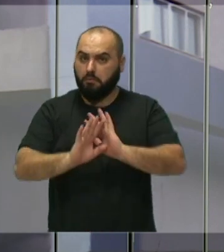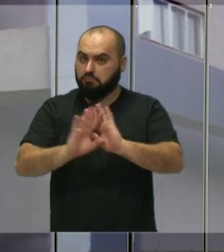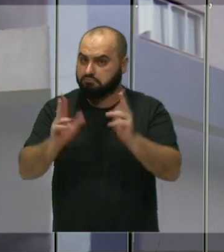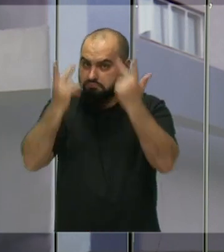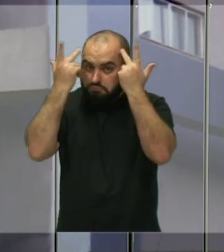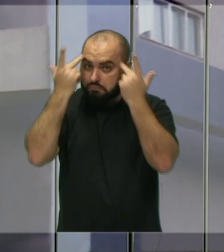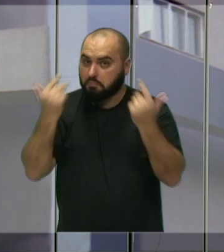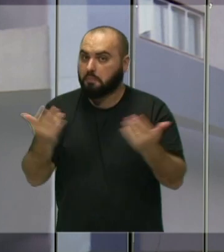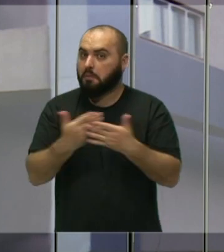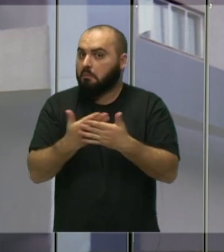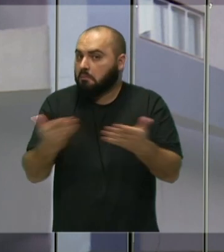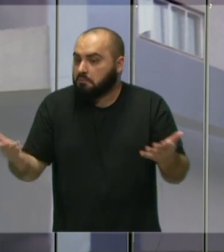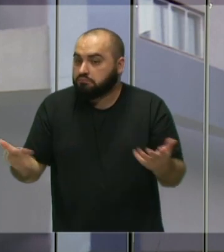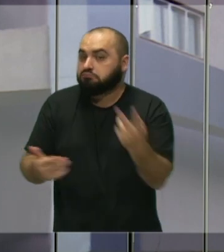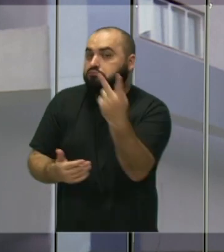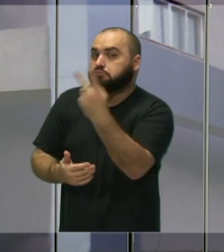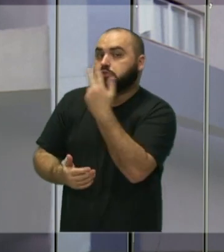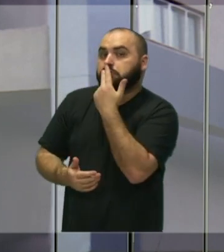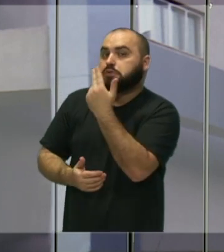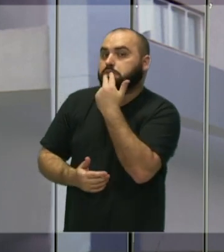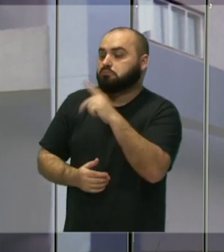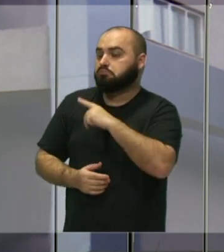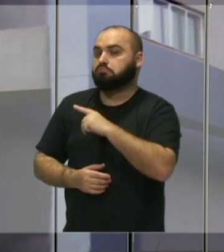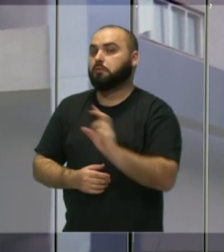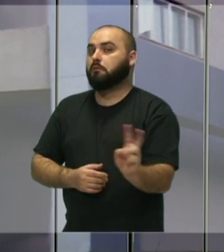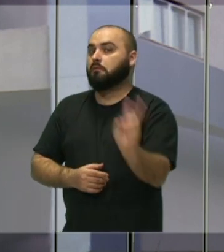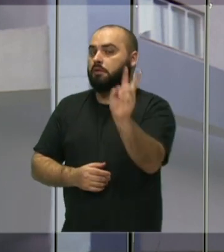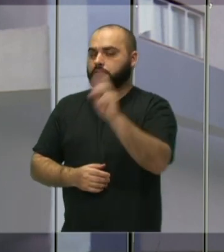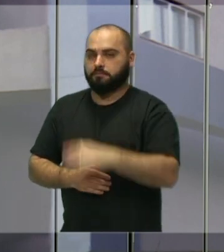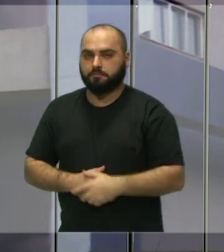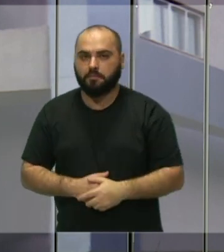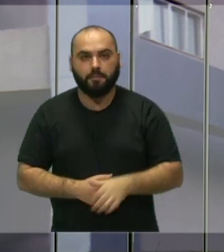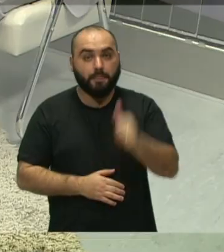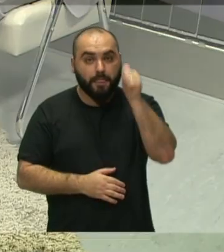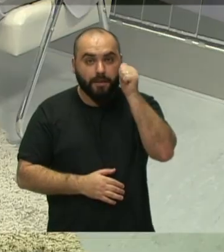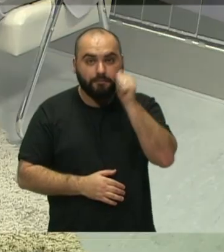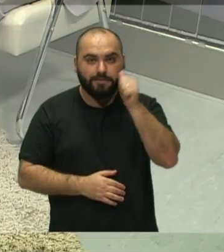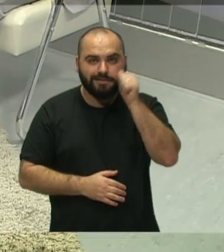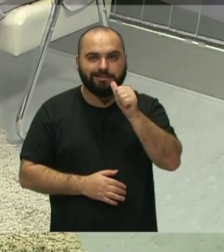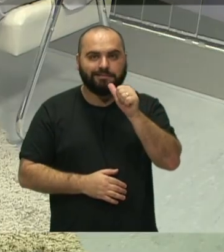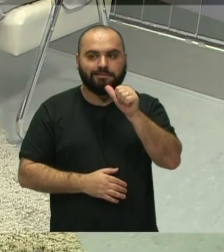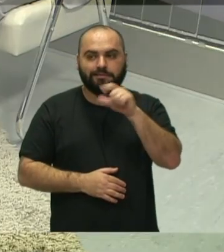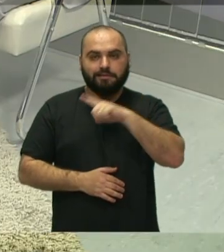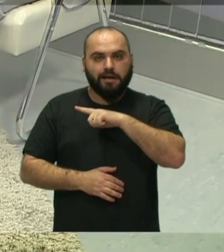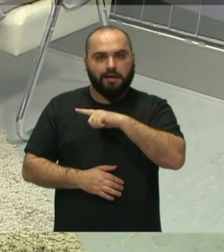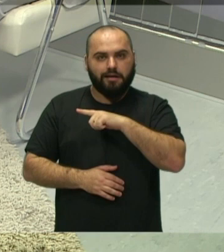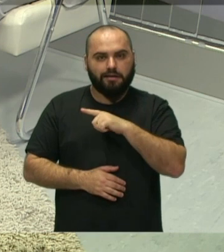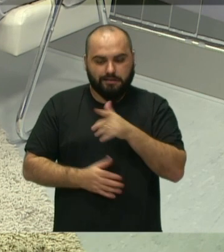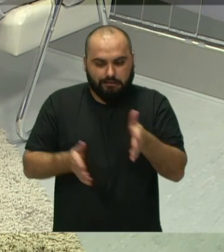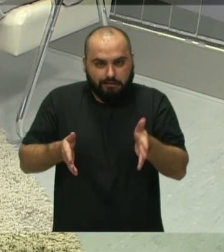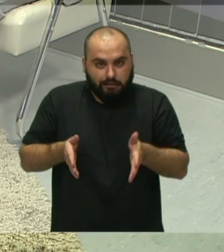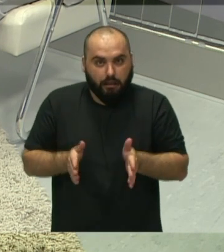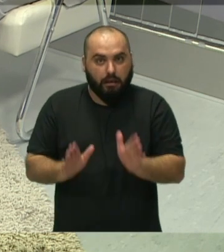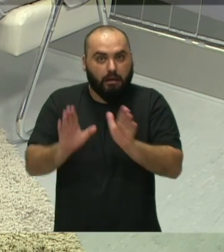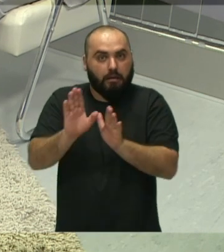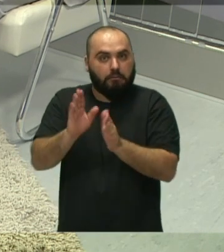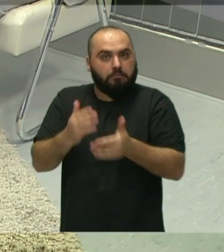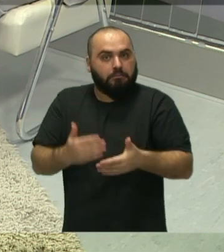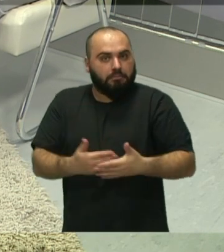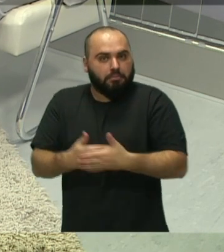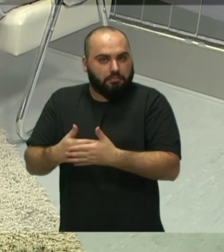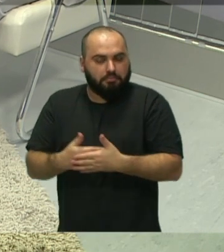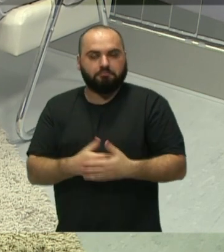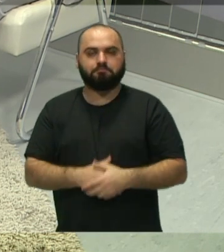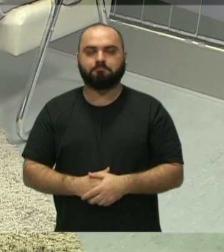válido para as duas situações, aquela mulher está para ter o seu bebê. Então, quando a